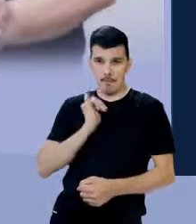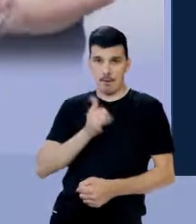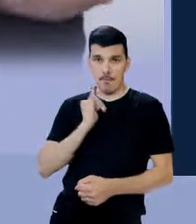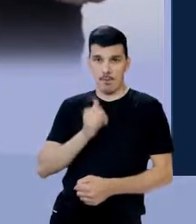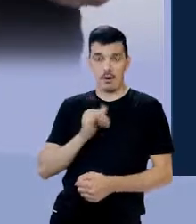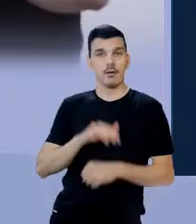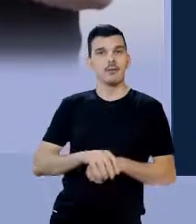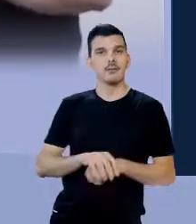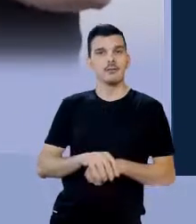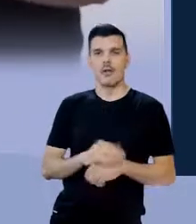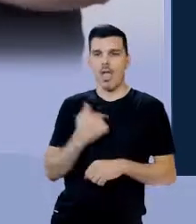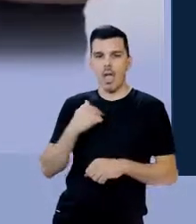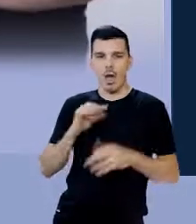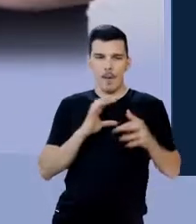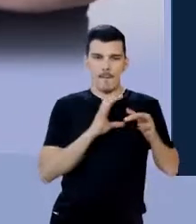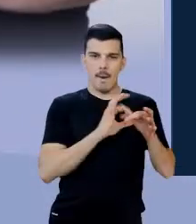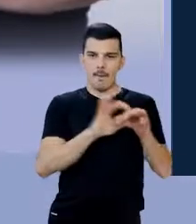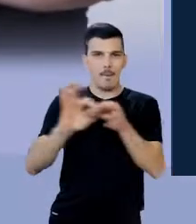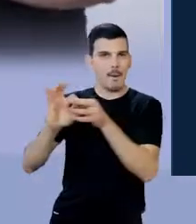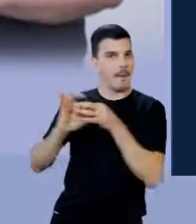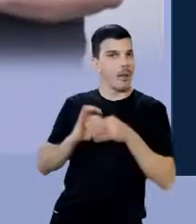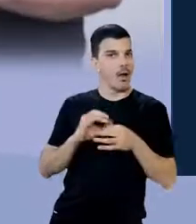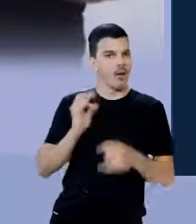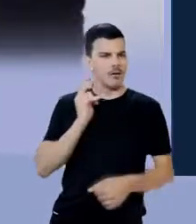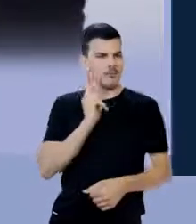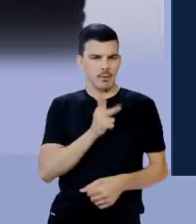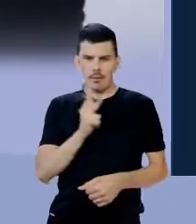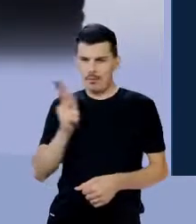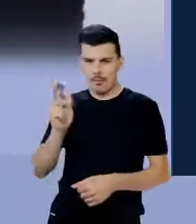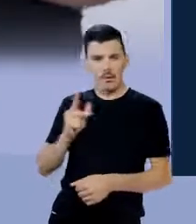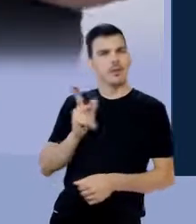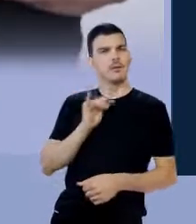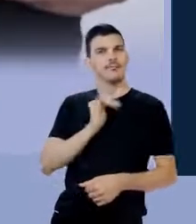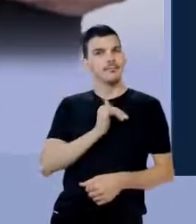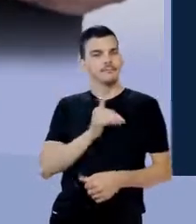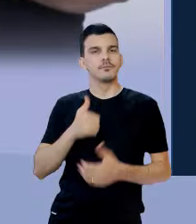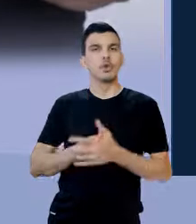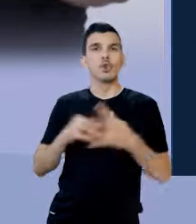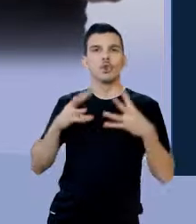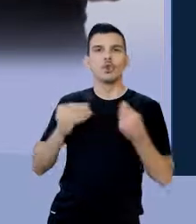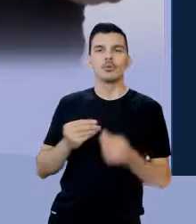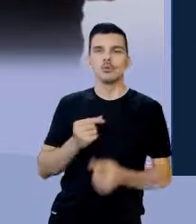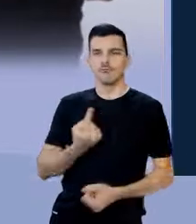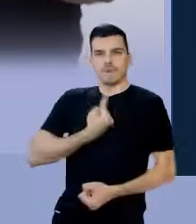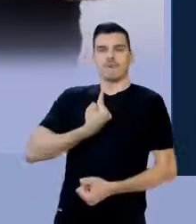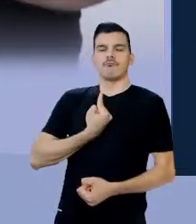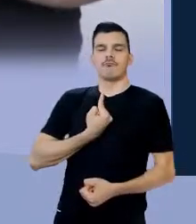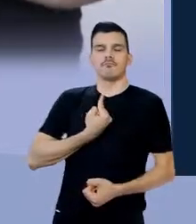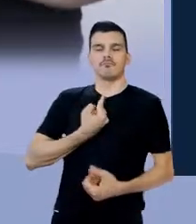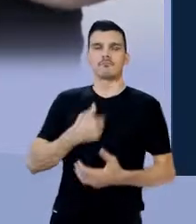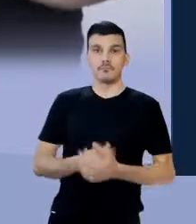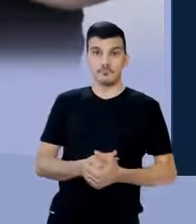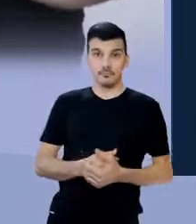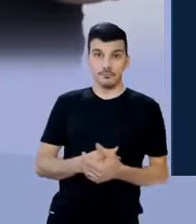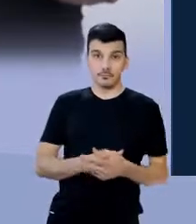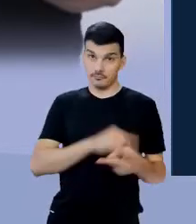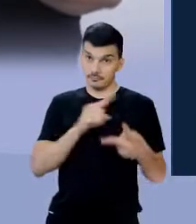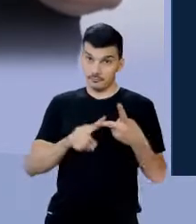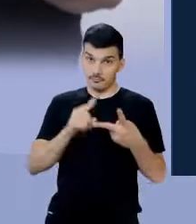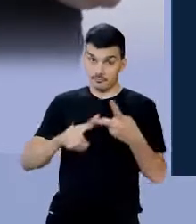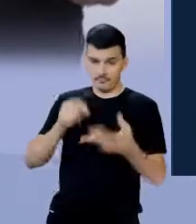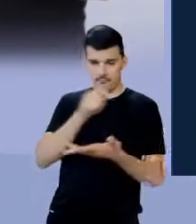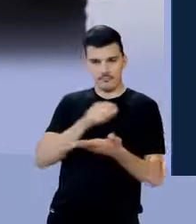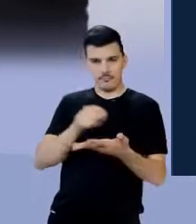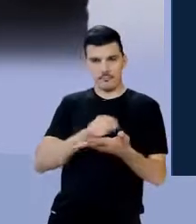uma narração onipresente, ou seja, ele está presente nos fatos. Tudo é em primeira pessoa.